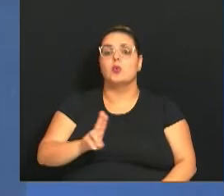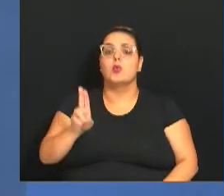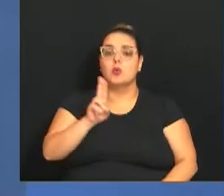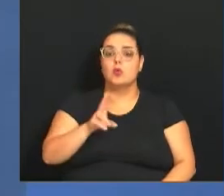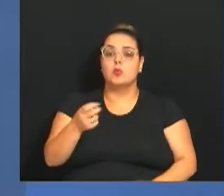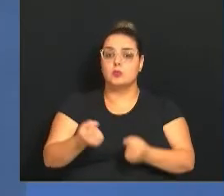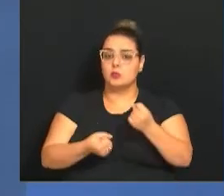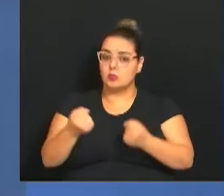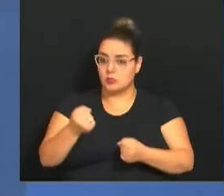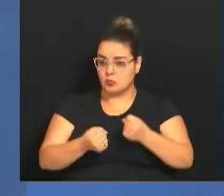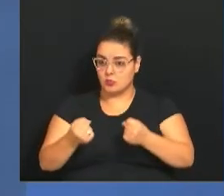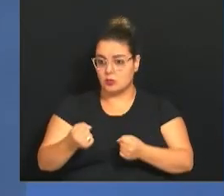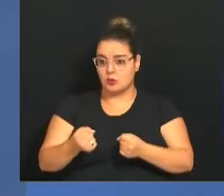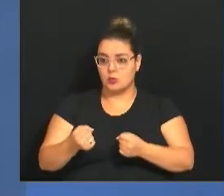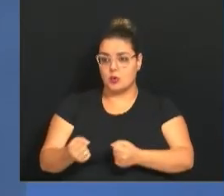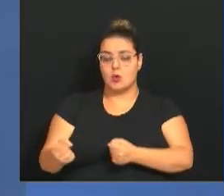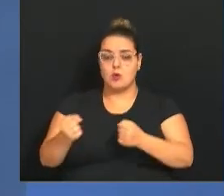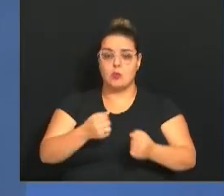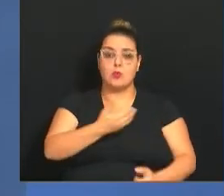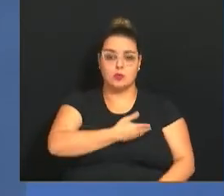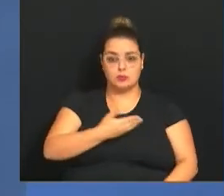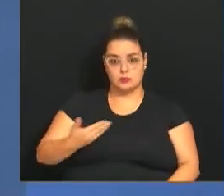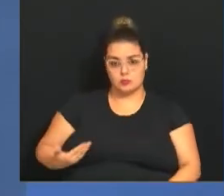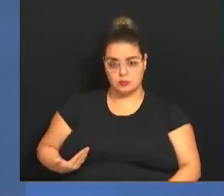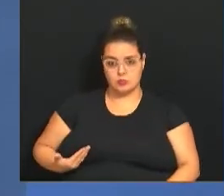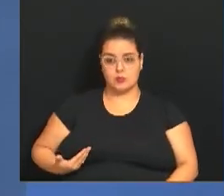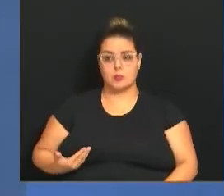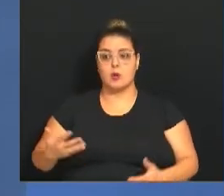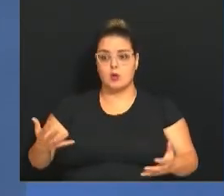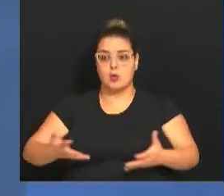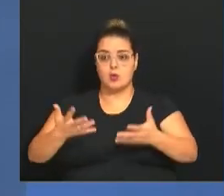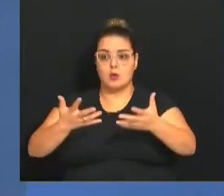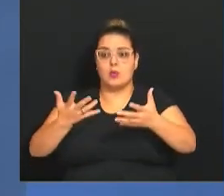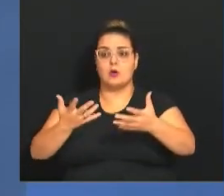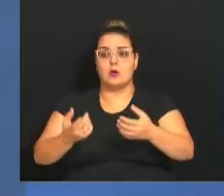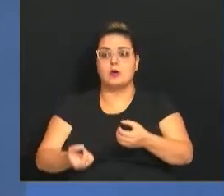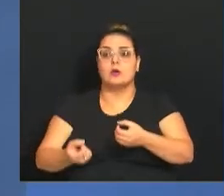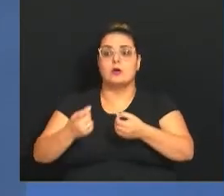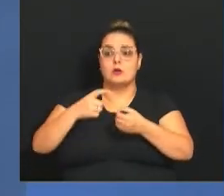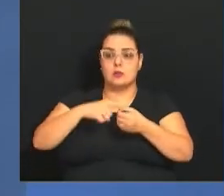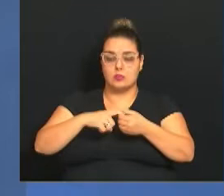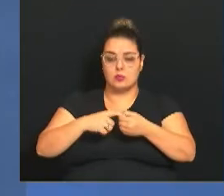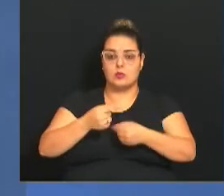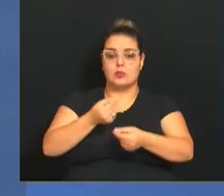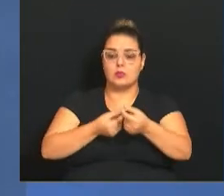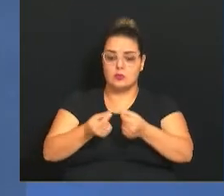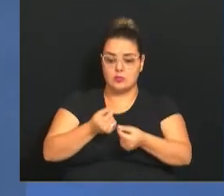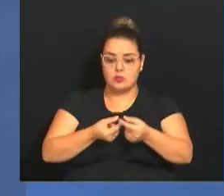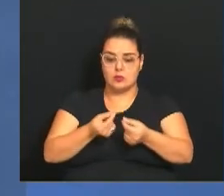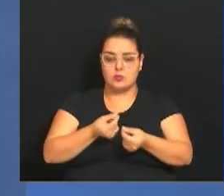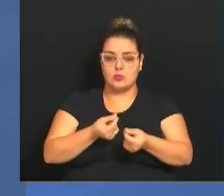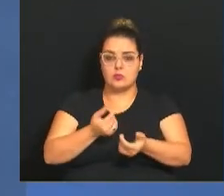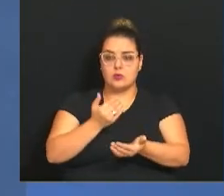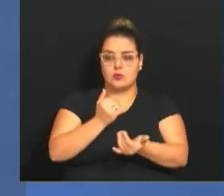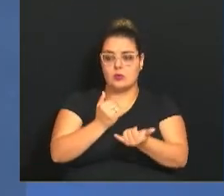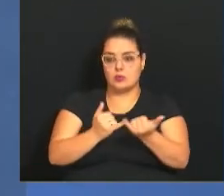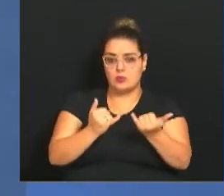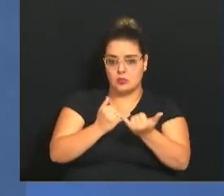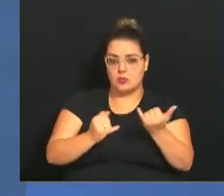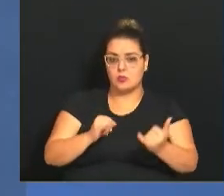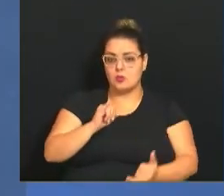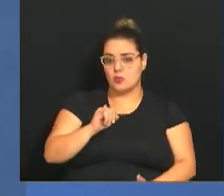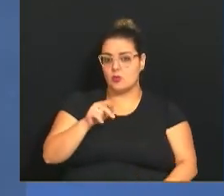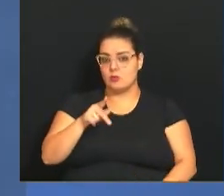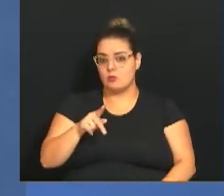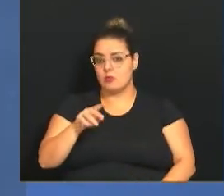veículos, o poder público municipal promover a devolução da parte da prefeitura da cota do IPVA, o